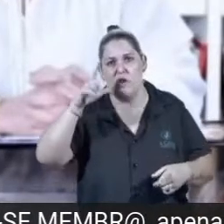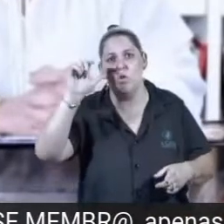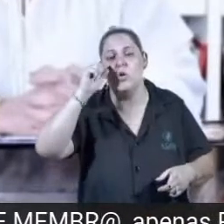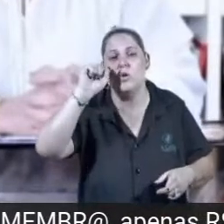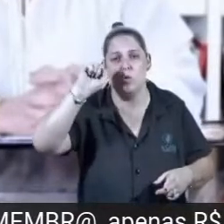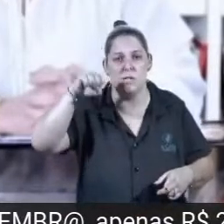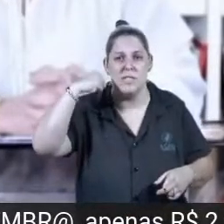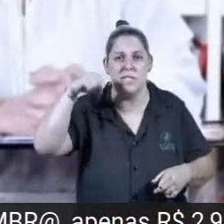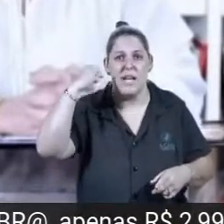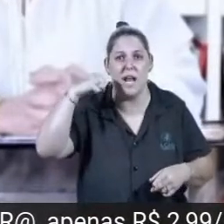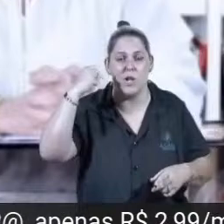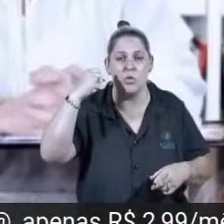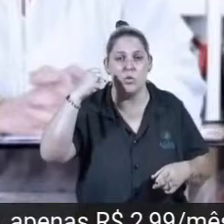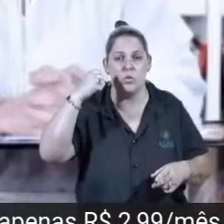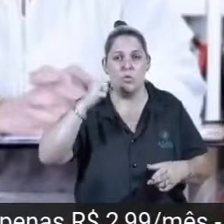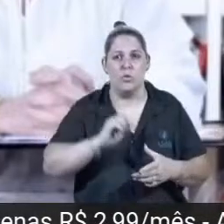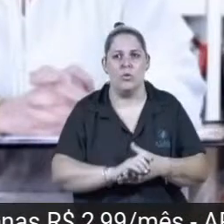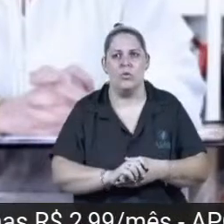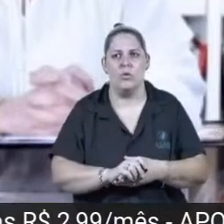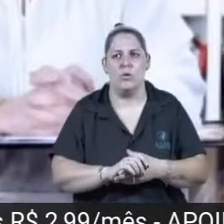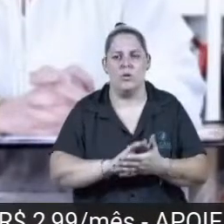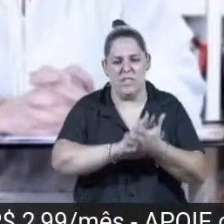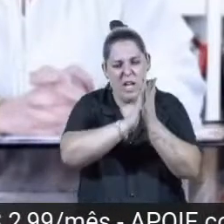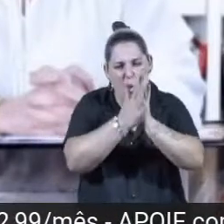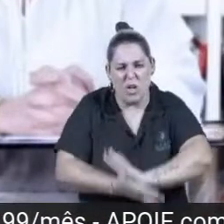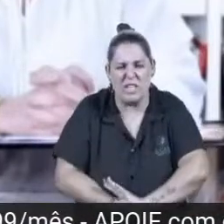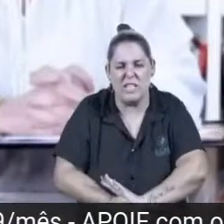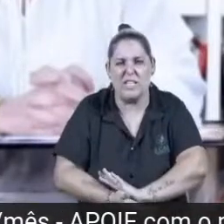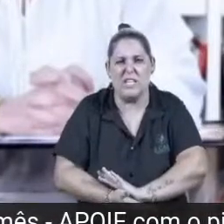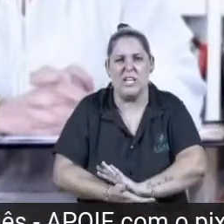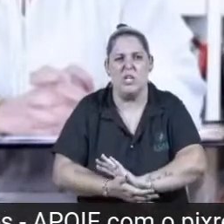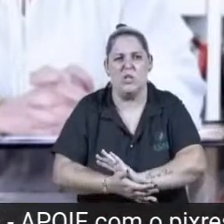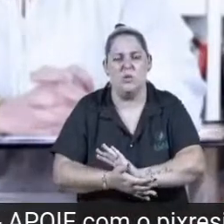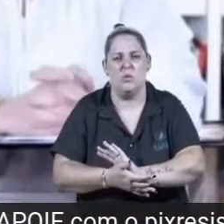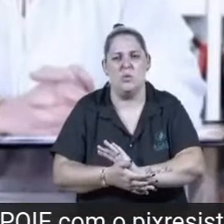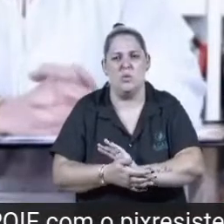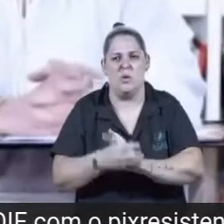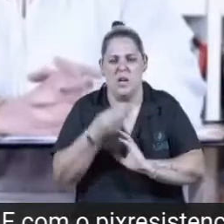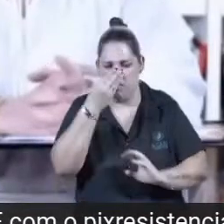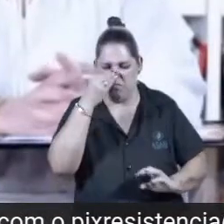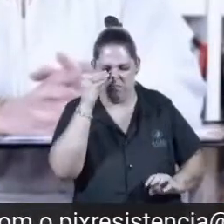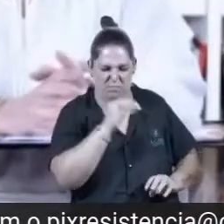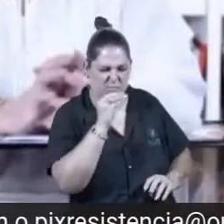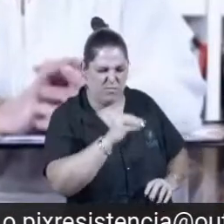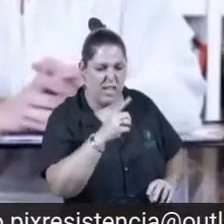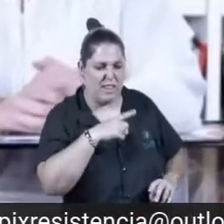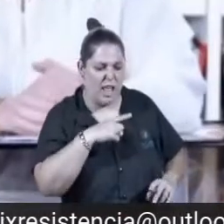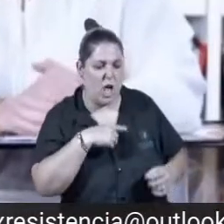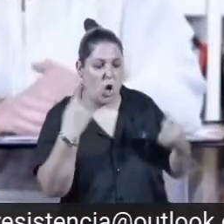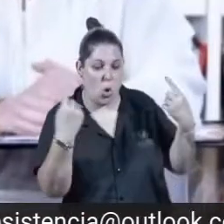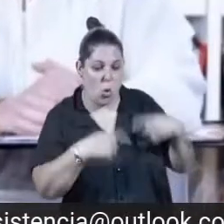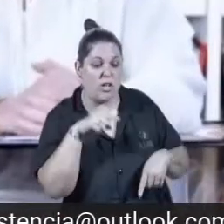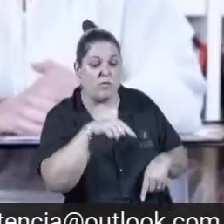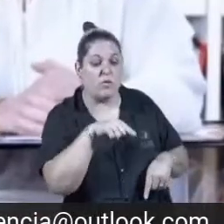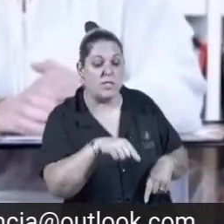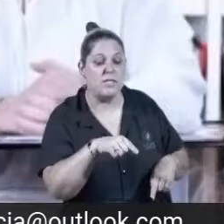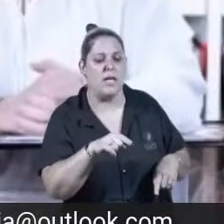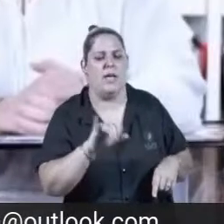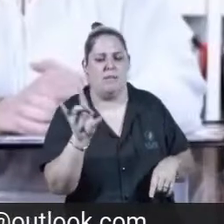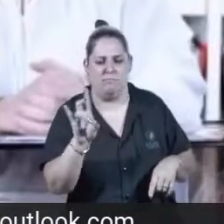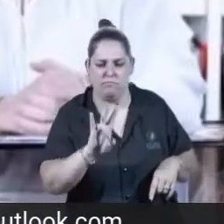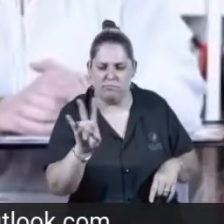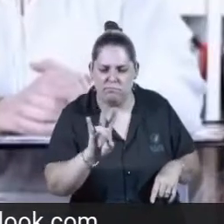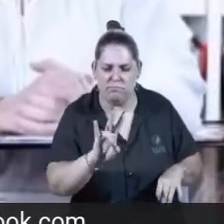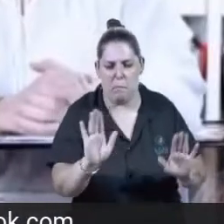República, derrotando o preconceito que eu sei que tem contra você, que tem contra os pobres, que tem contra